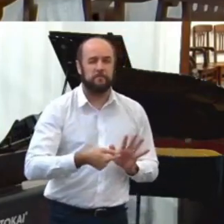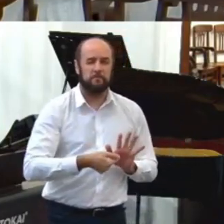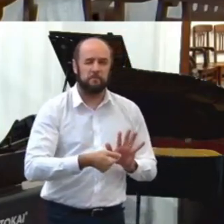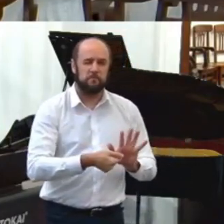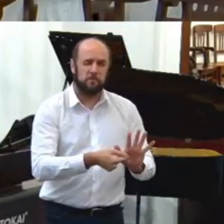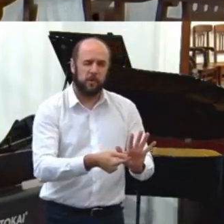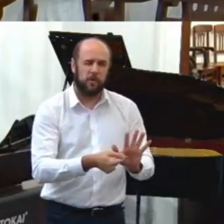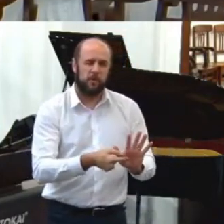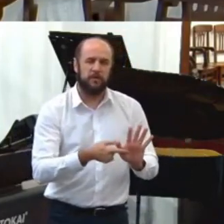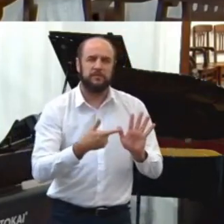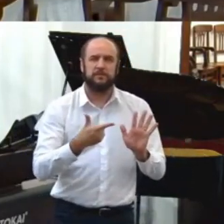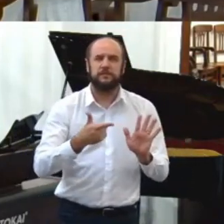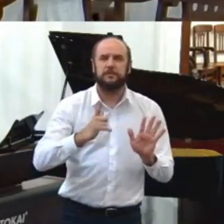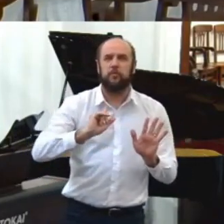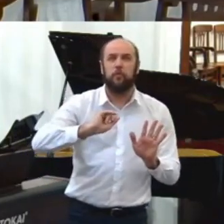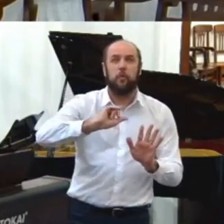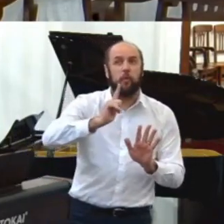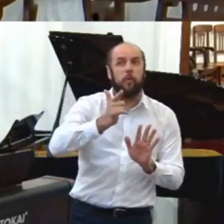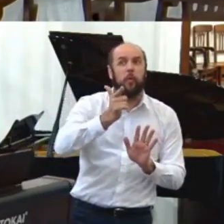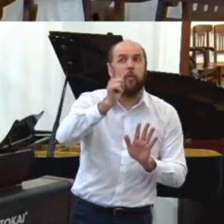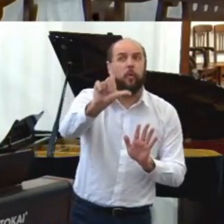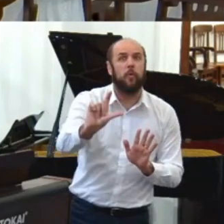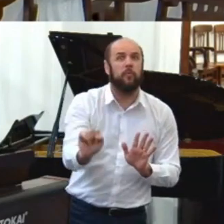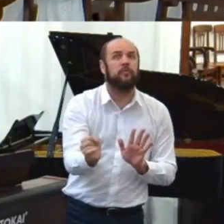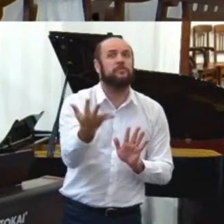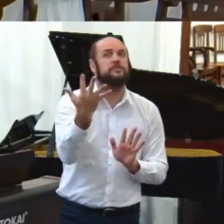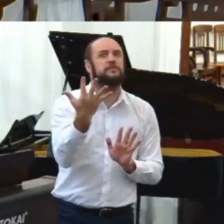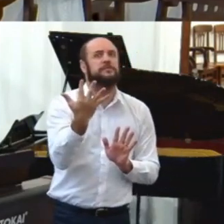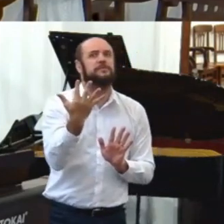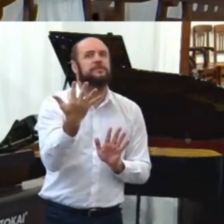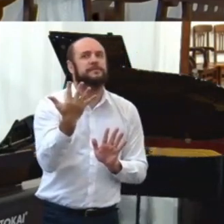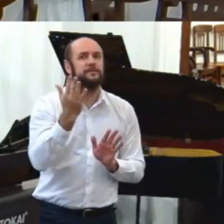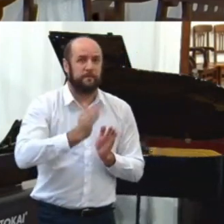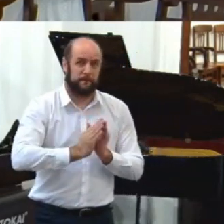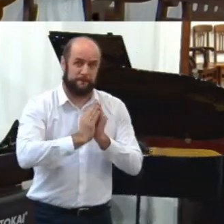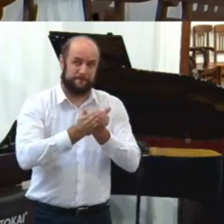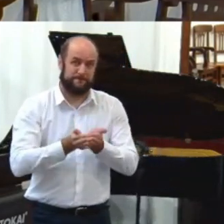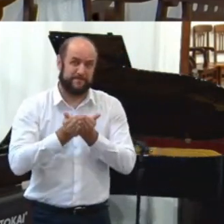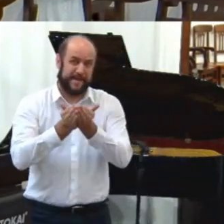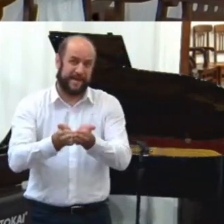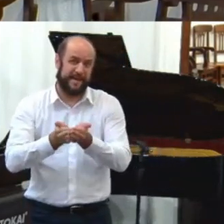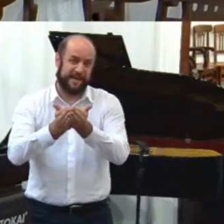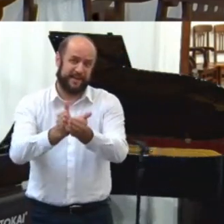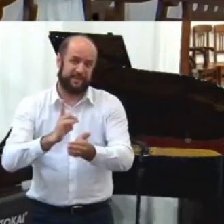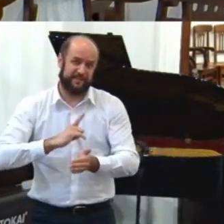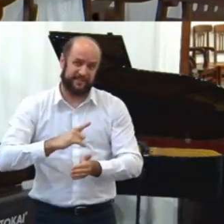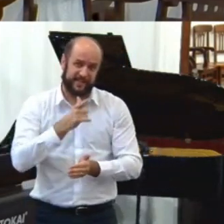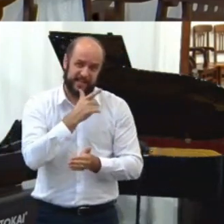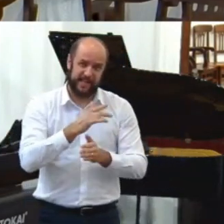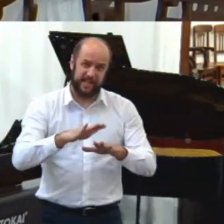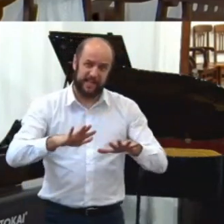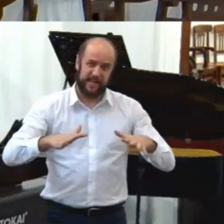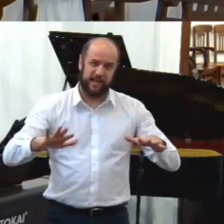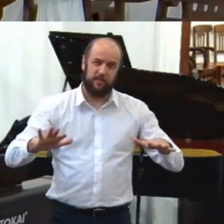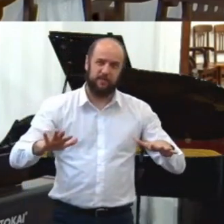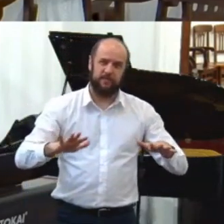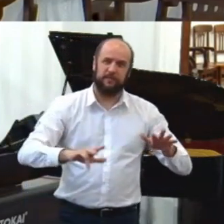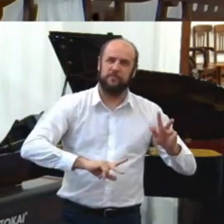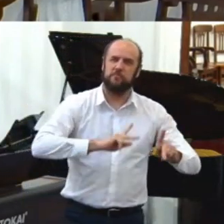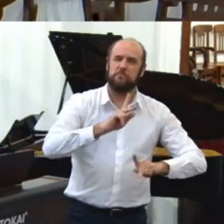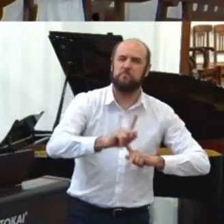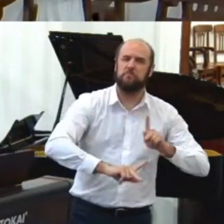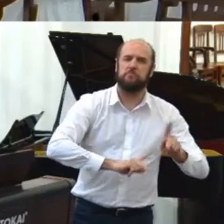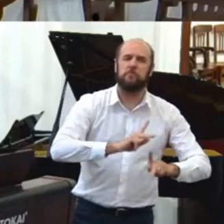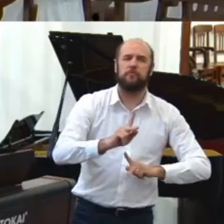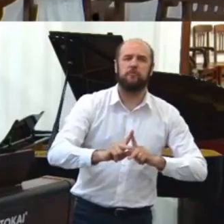preconiza ou aponta para um outro momento em que um barco seria lançado sobre águas e um povo